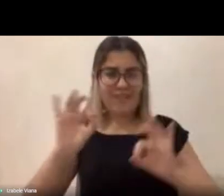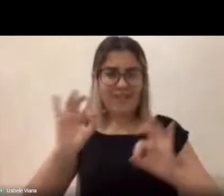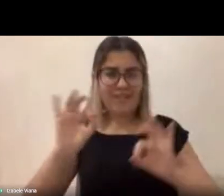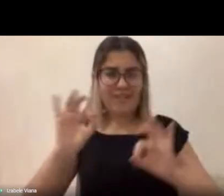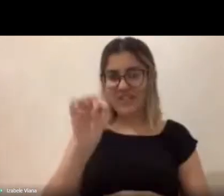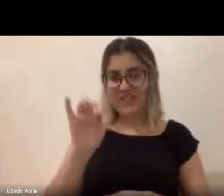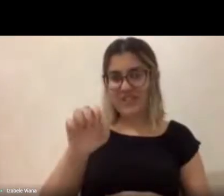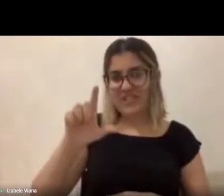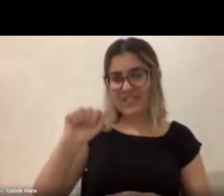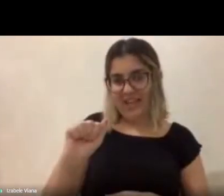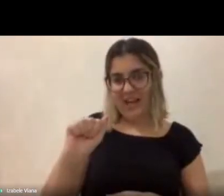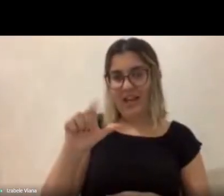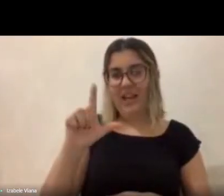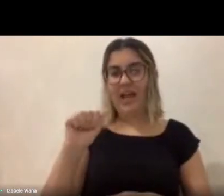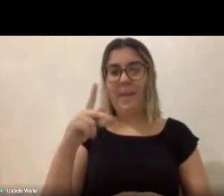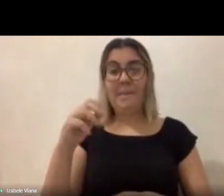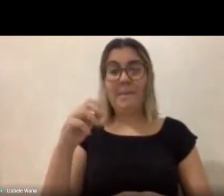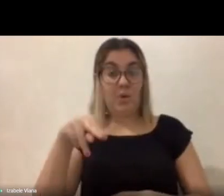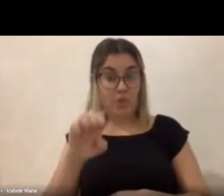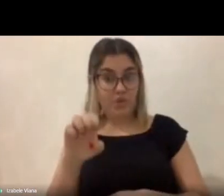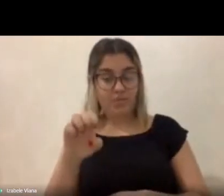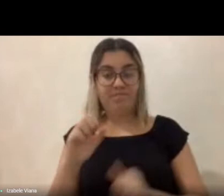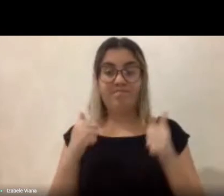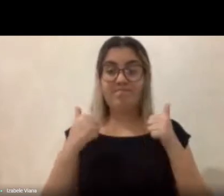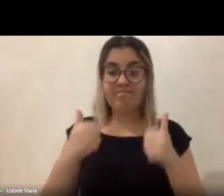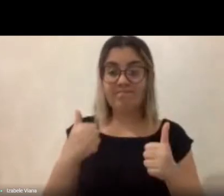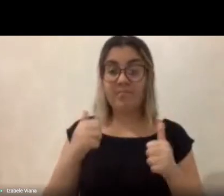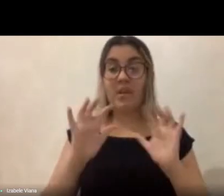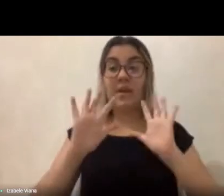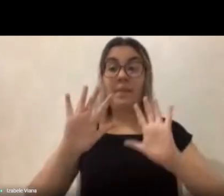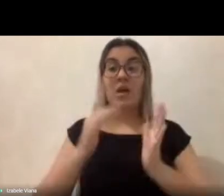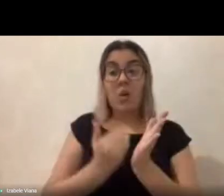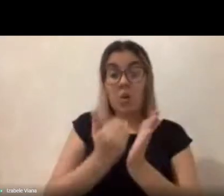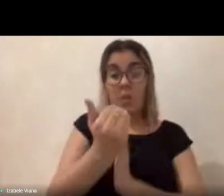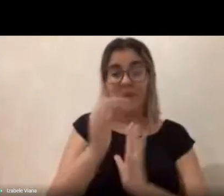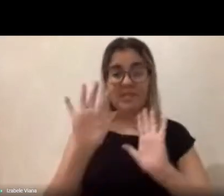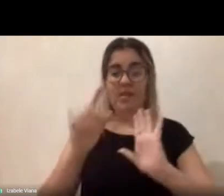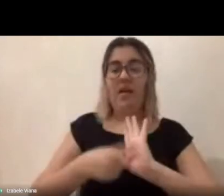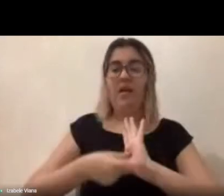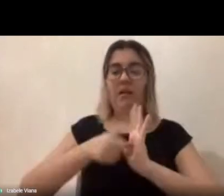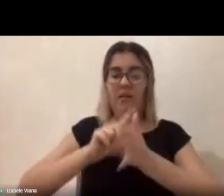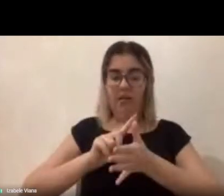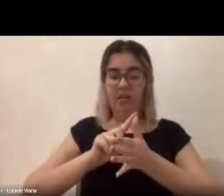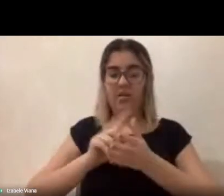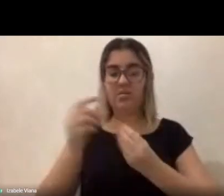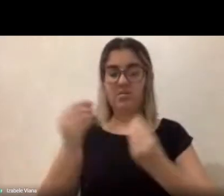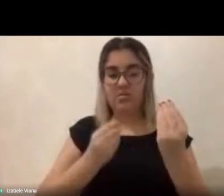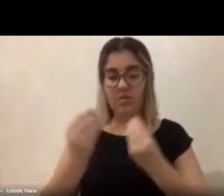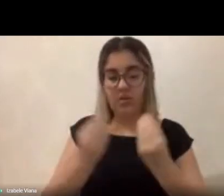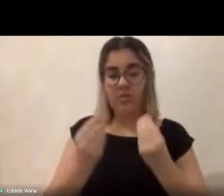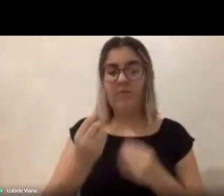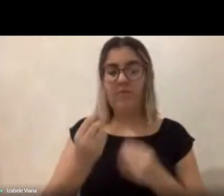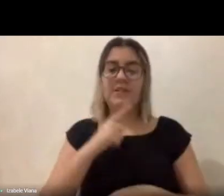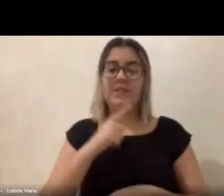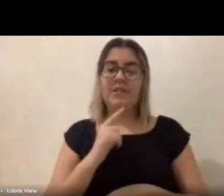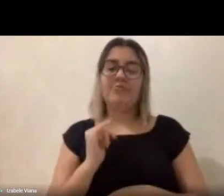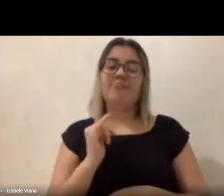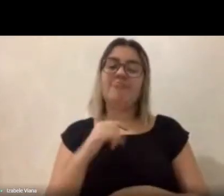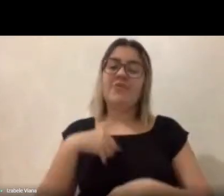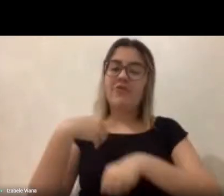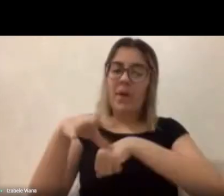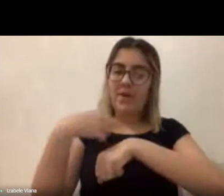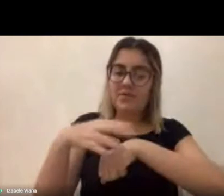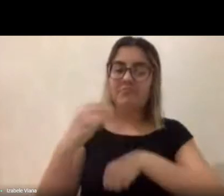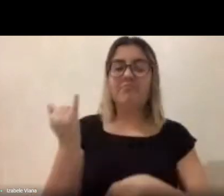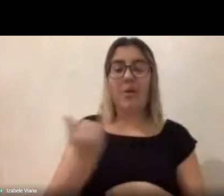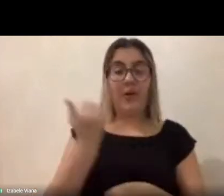certo? Antes de darmos início, né? Algumas informações importantes. A atividade está